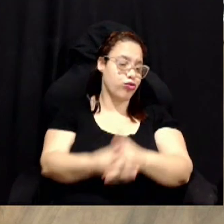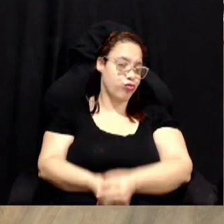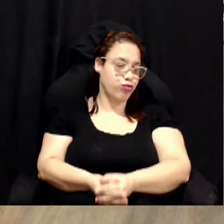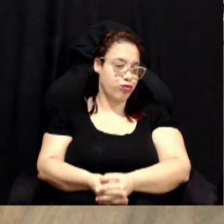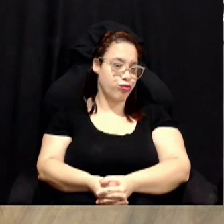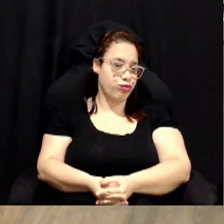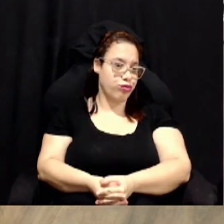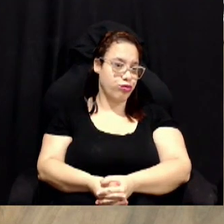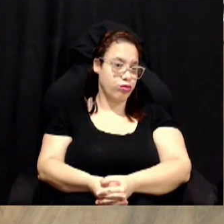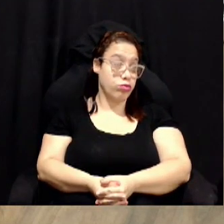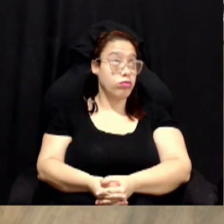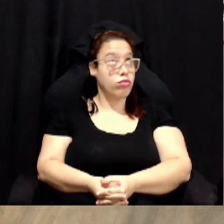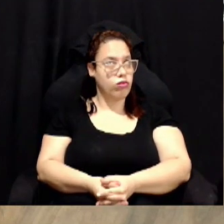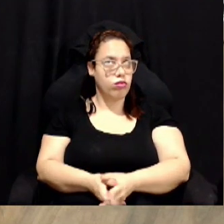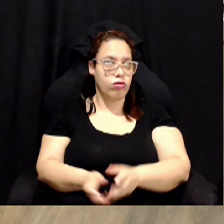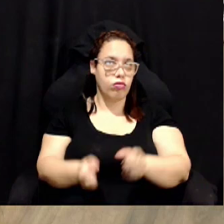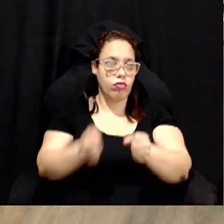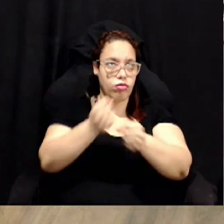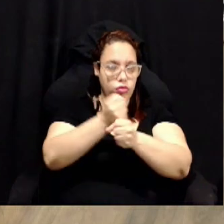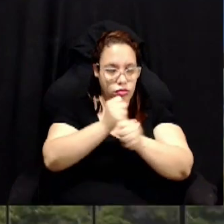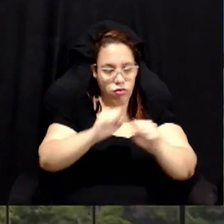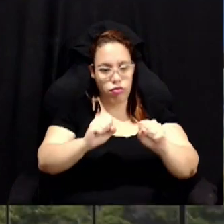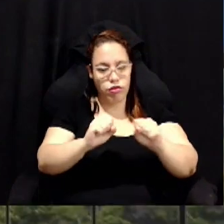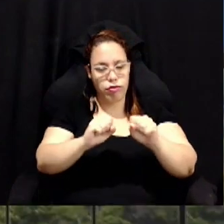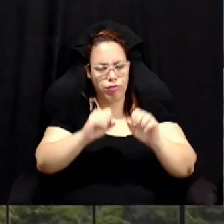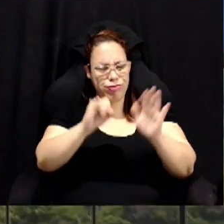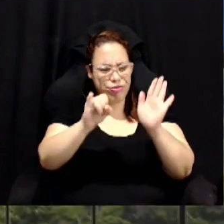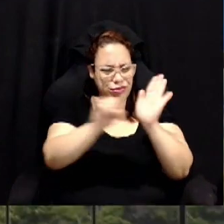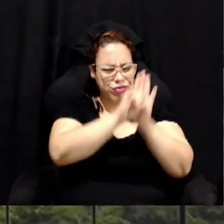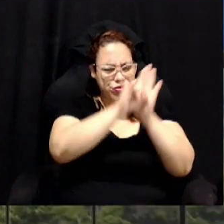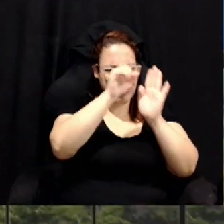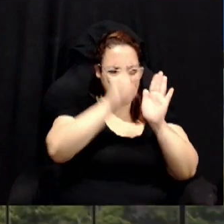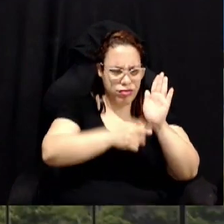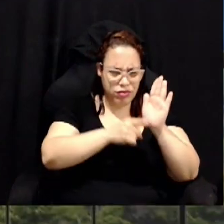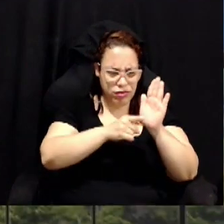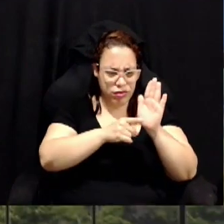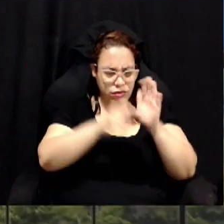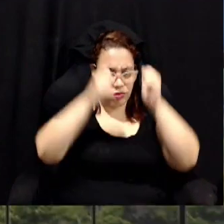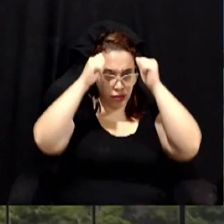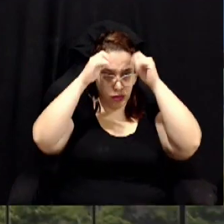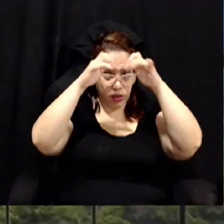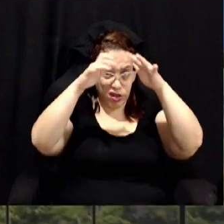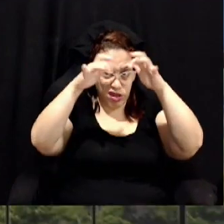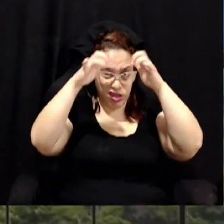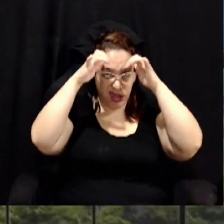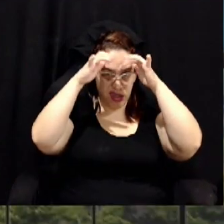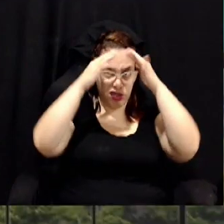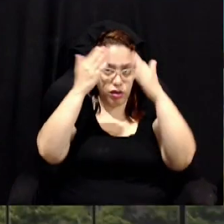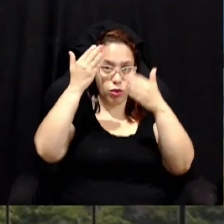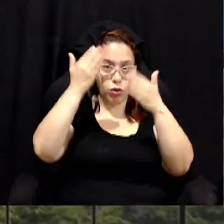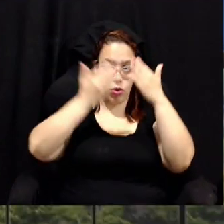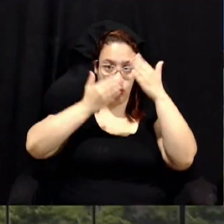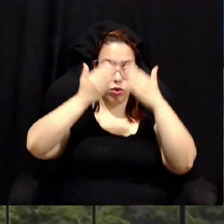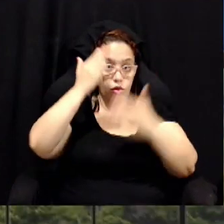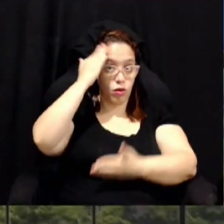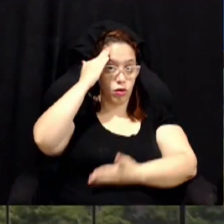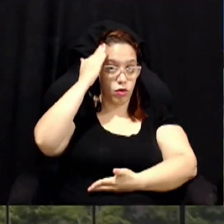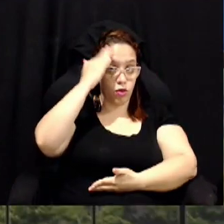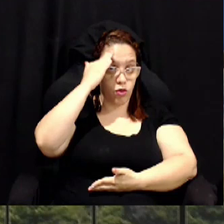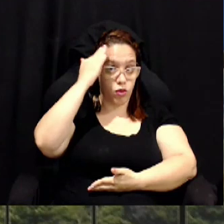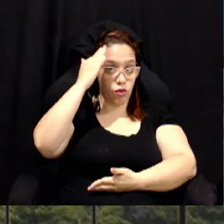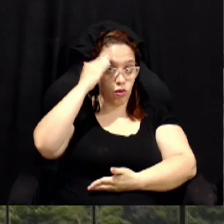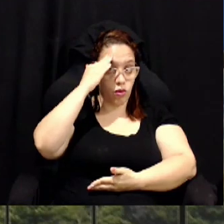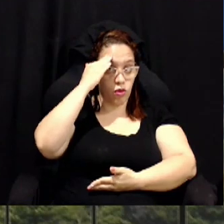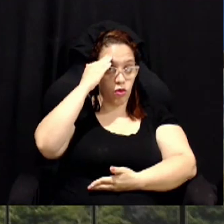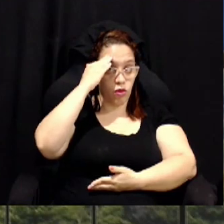da impossibilidade de identificar o autismo visualmente, vocês entendem que isso gera